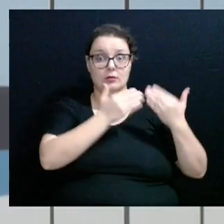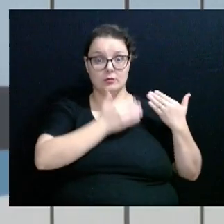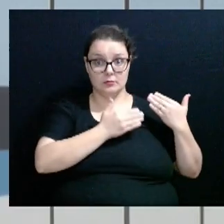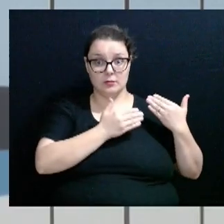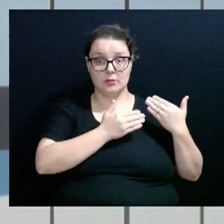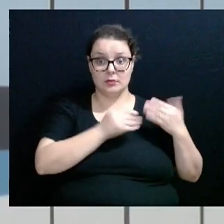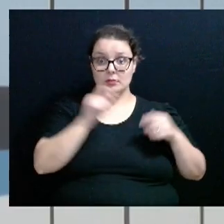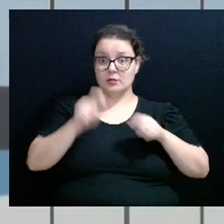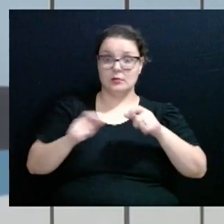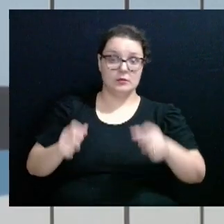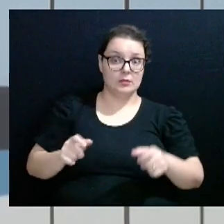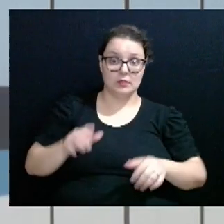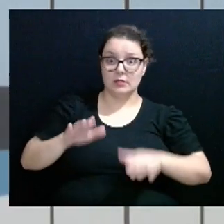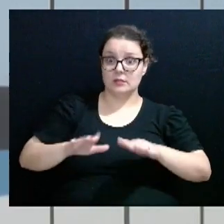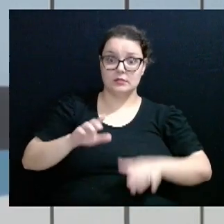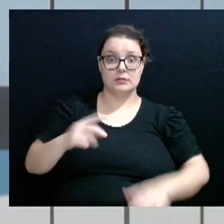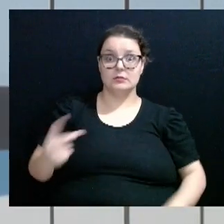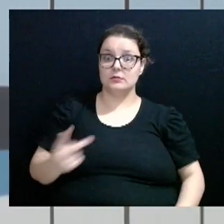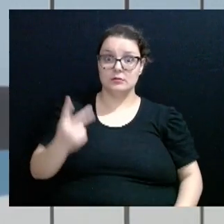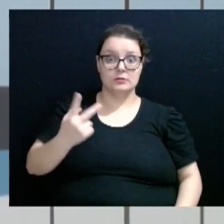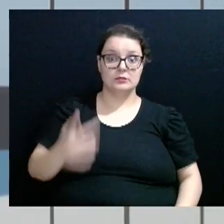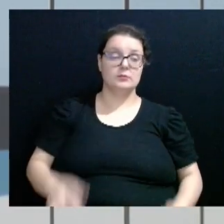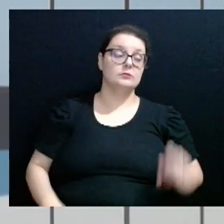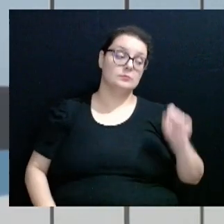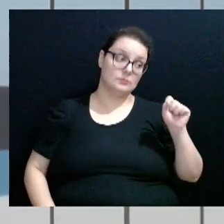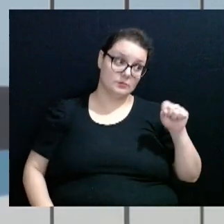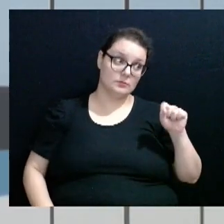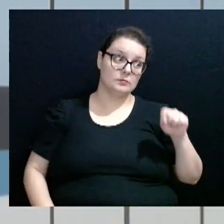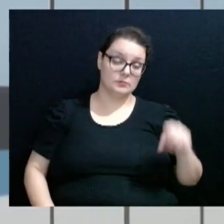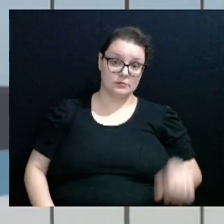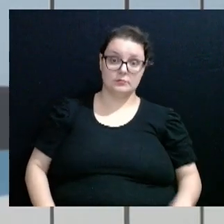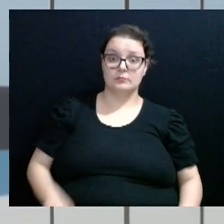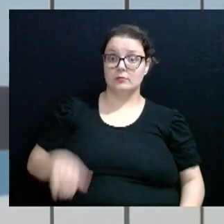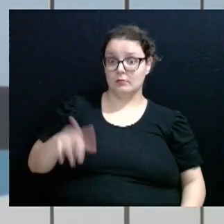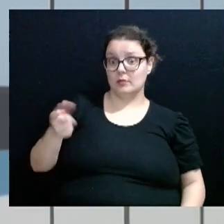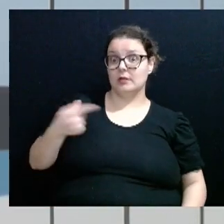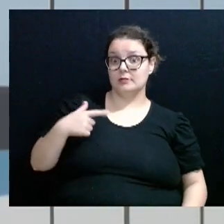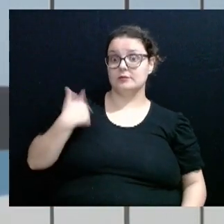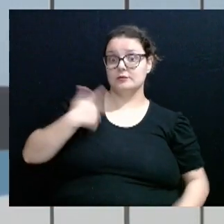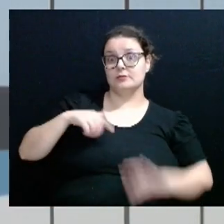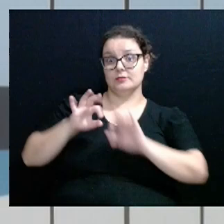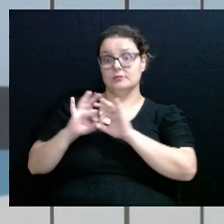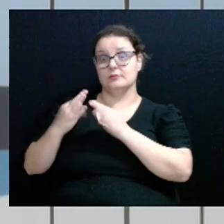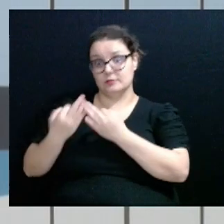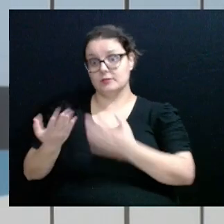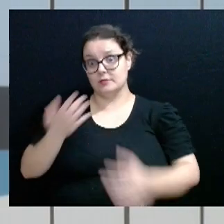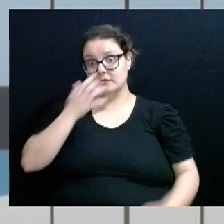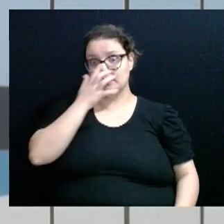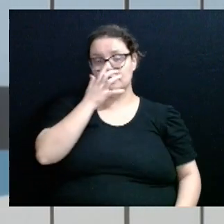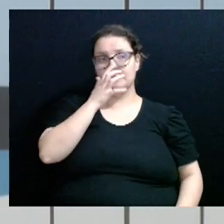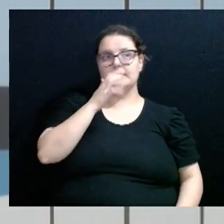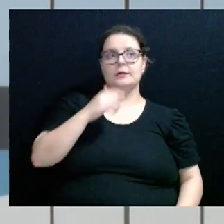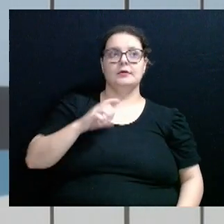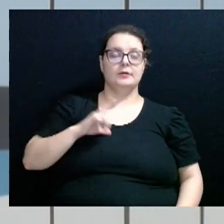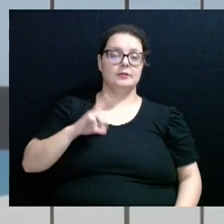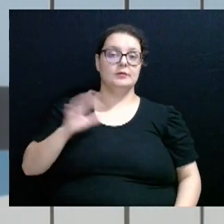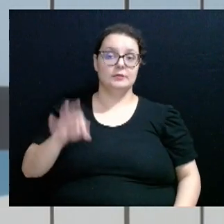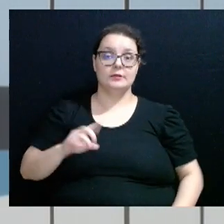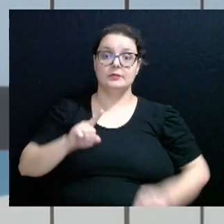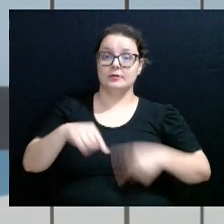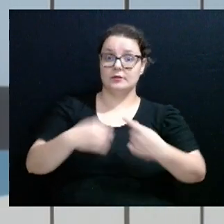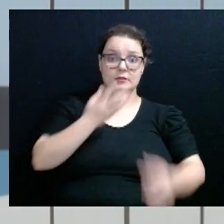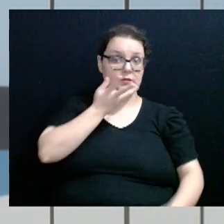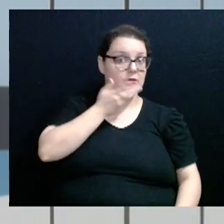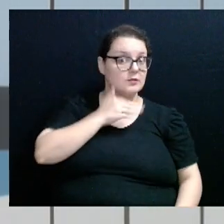valorizam muito. Uhum. E, para além dos nossos familiares, eu tenho certeza que outras crianças negras vão querer